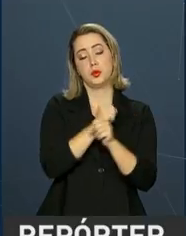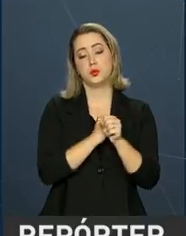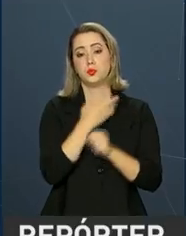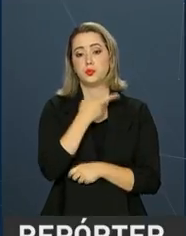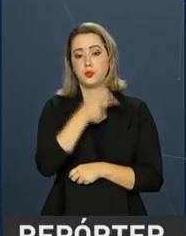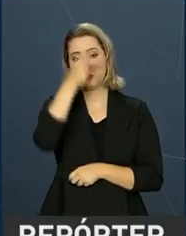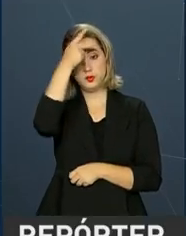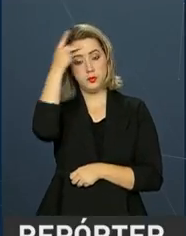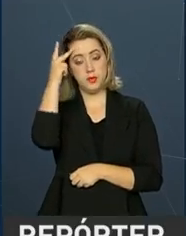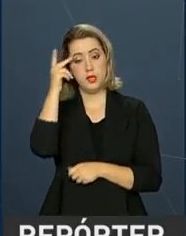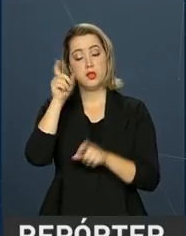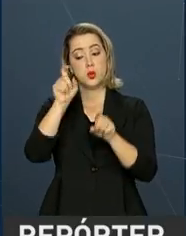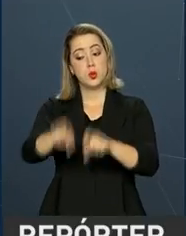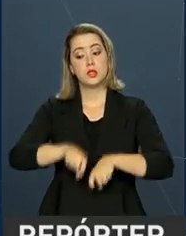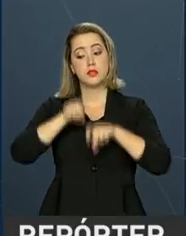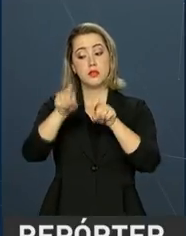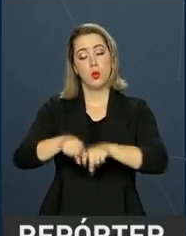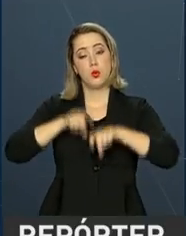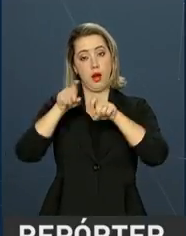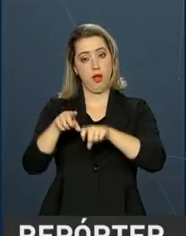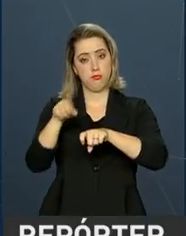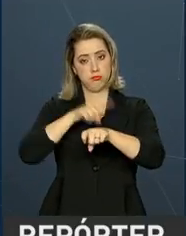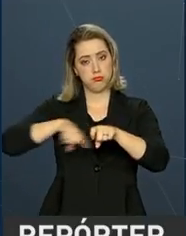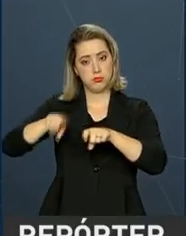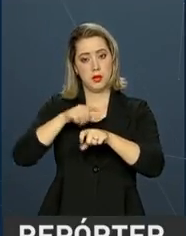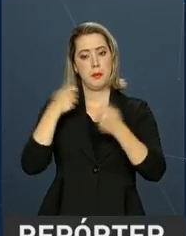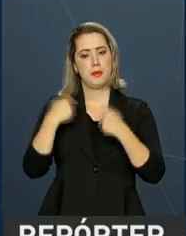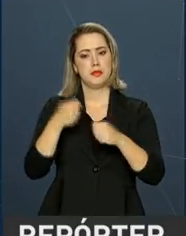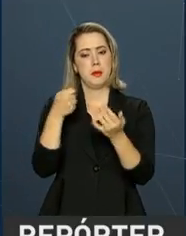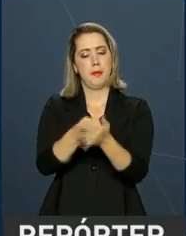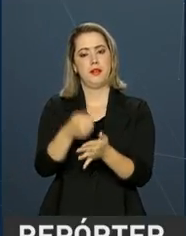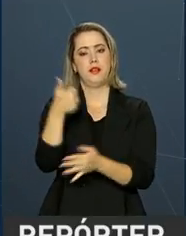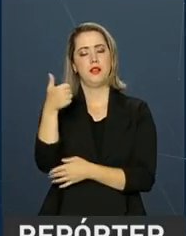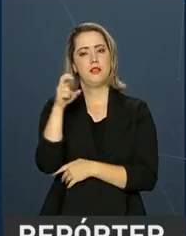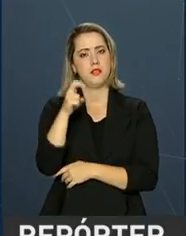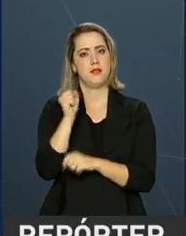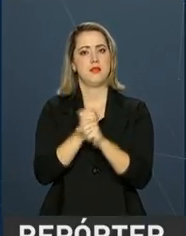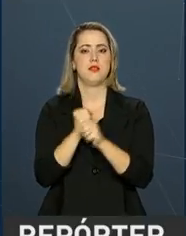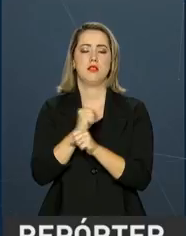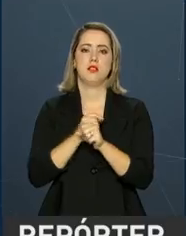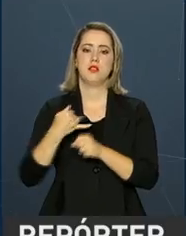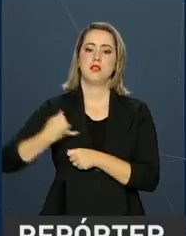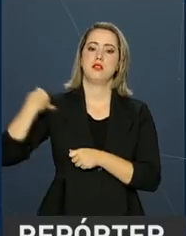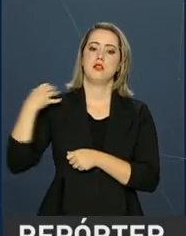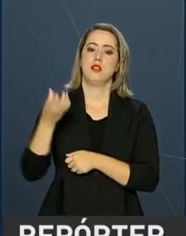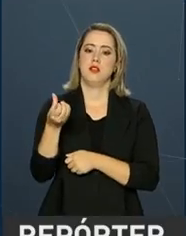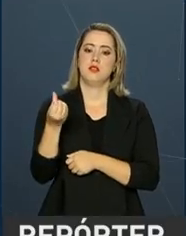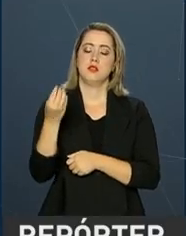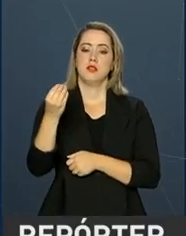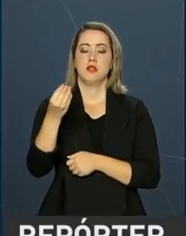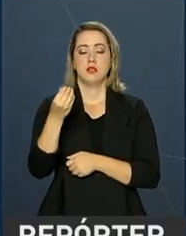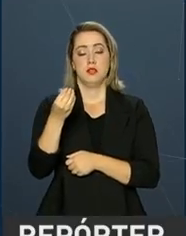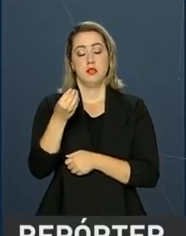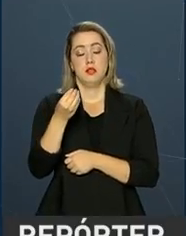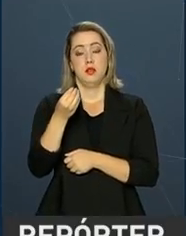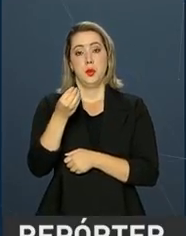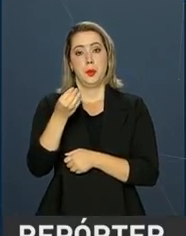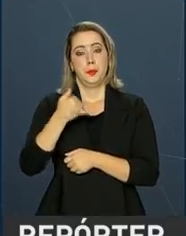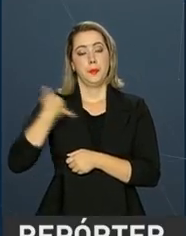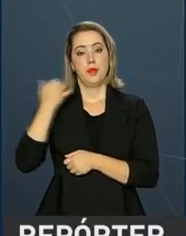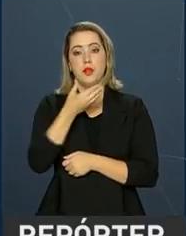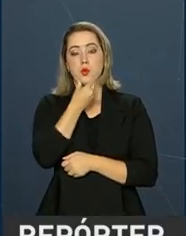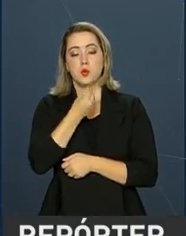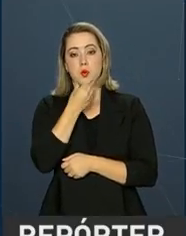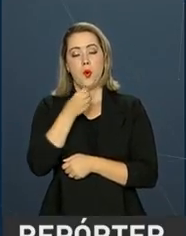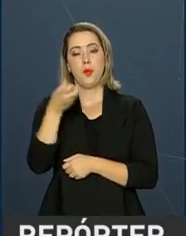rurais terão de contribuir por 15 anos para se aposentar e ter idade mínima de 60 anos no caso de homens e 55